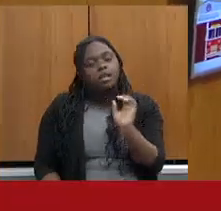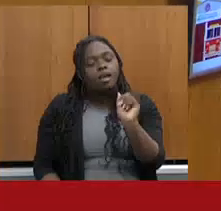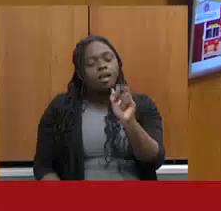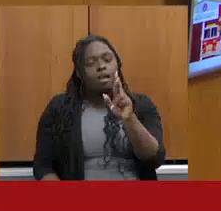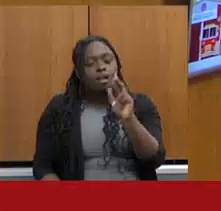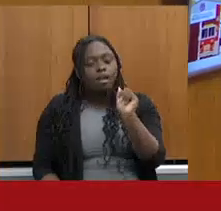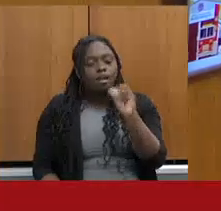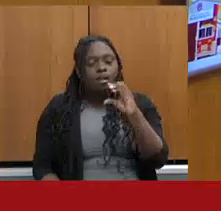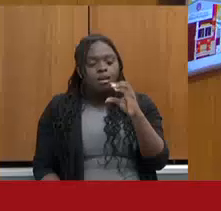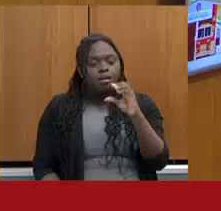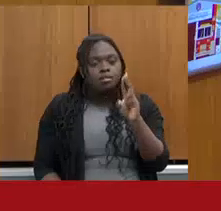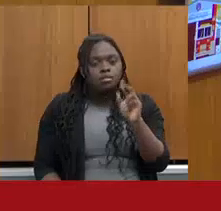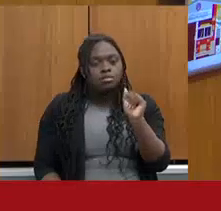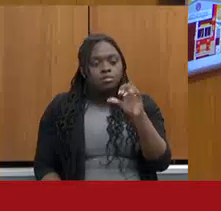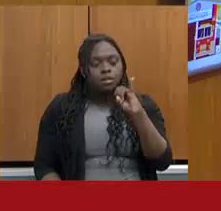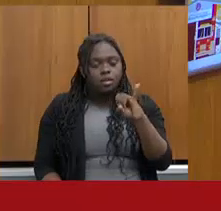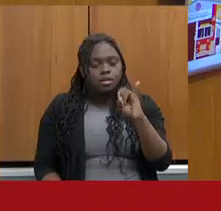inauguramos